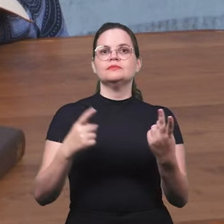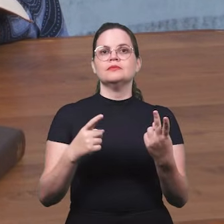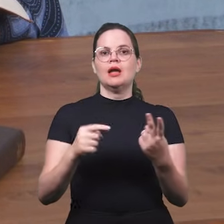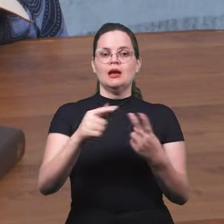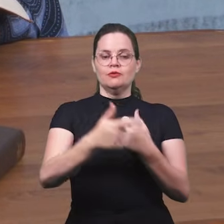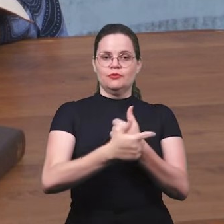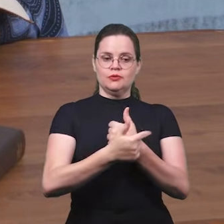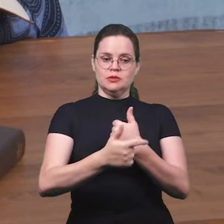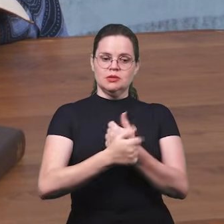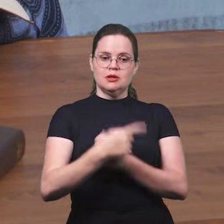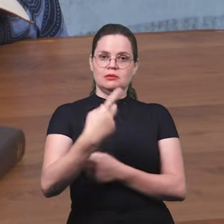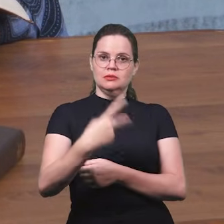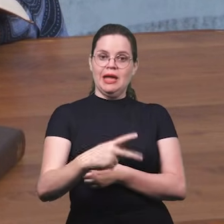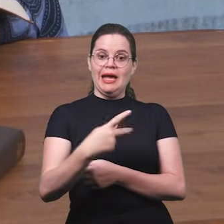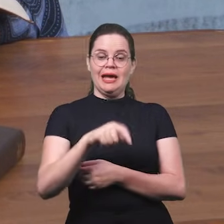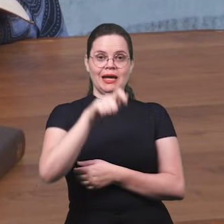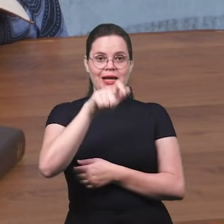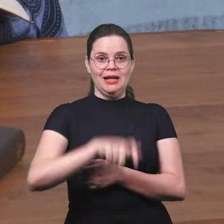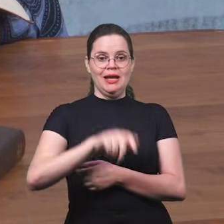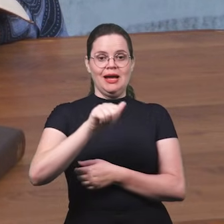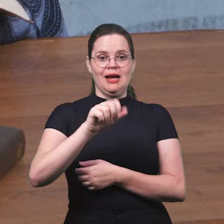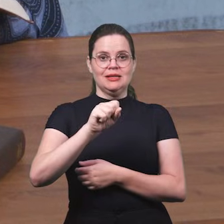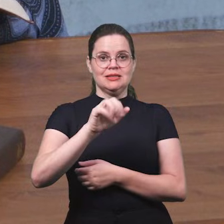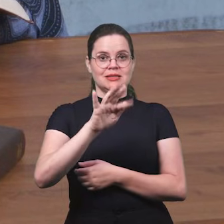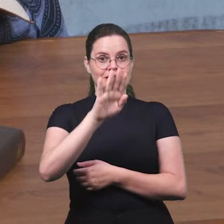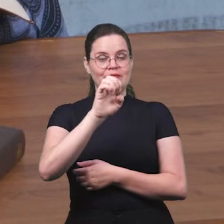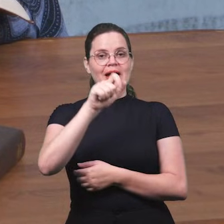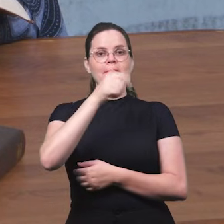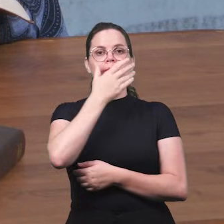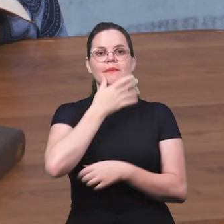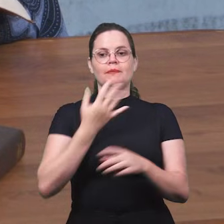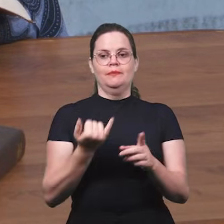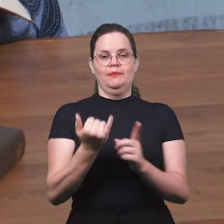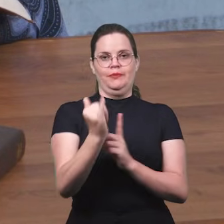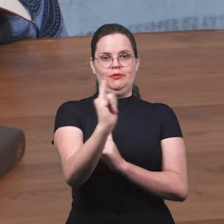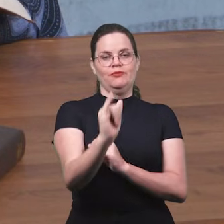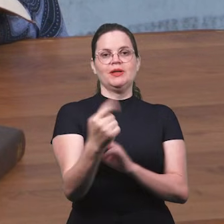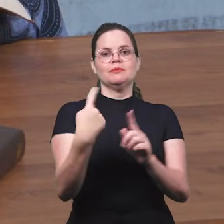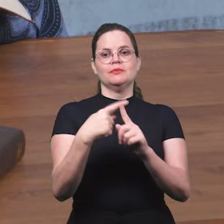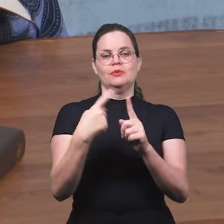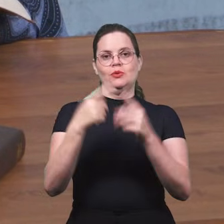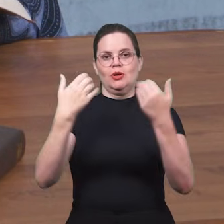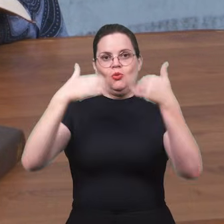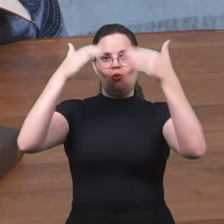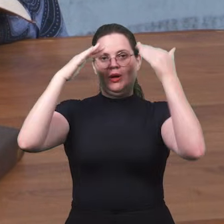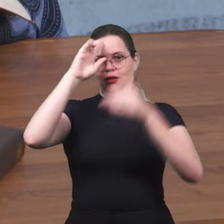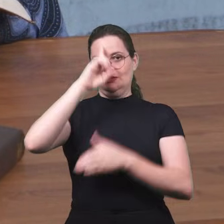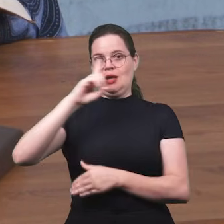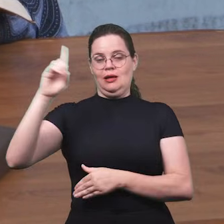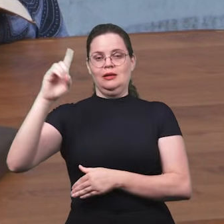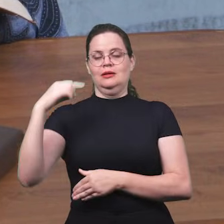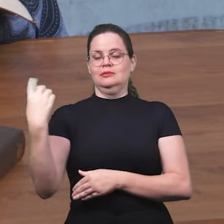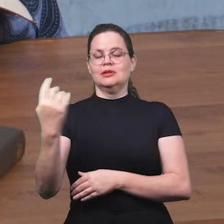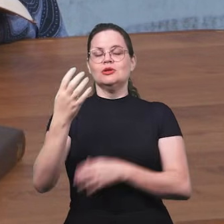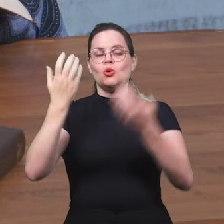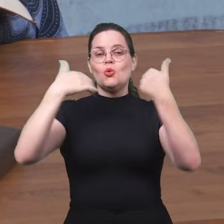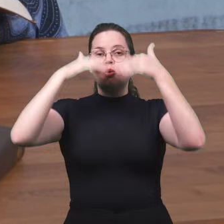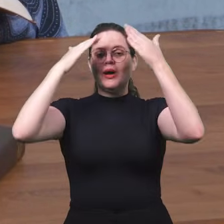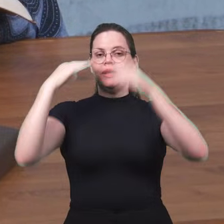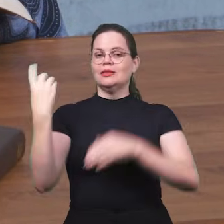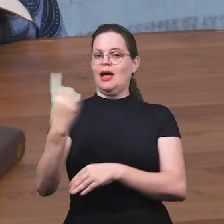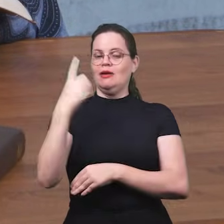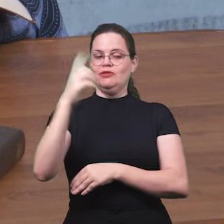cargo de Asaf, que profetizava debaixo da direção do rei Davi. Quanto a